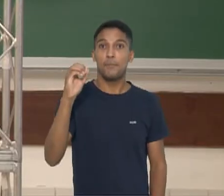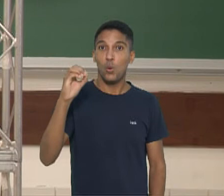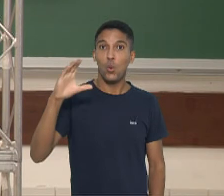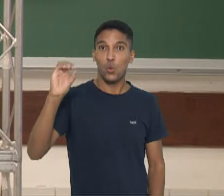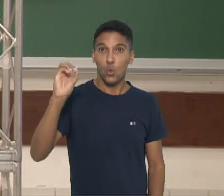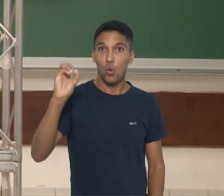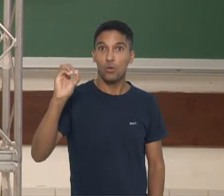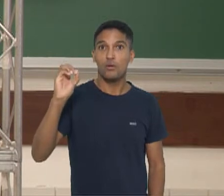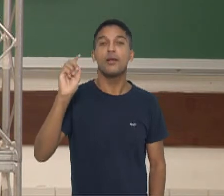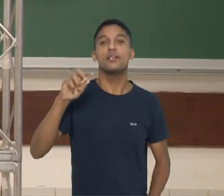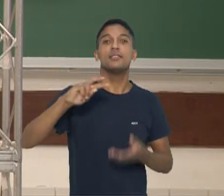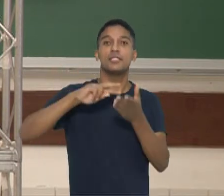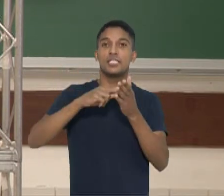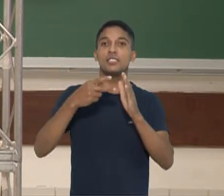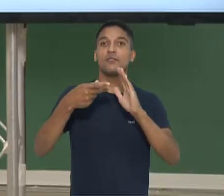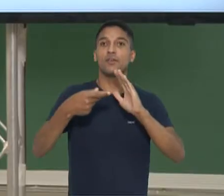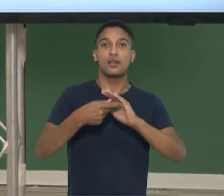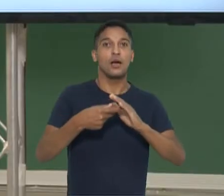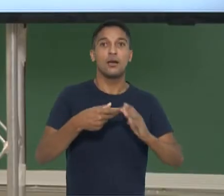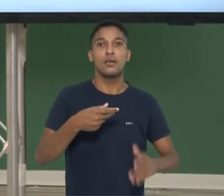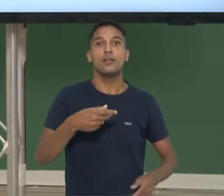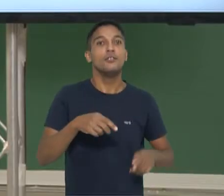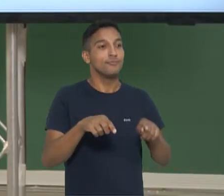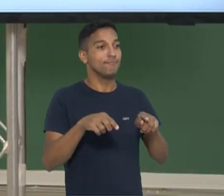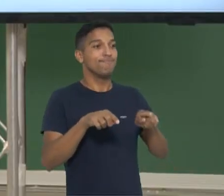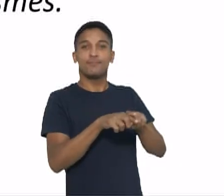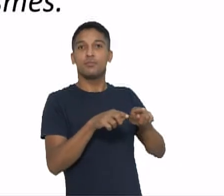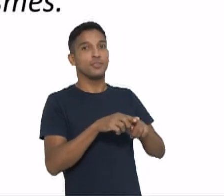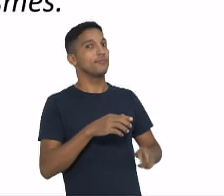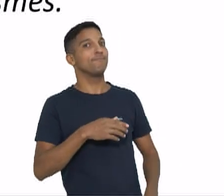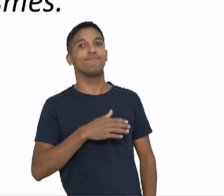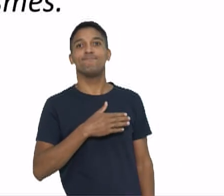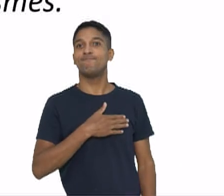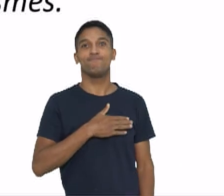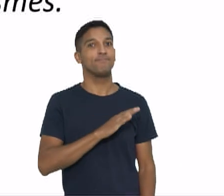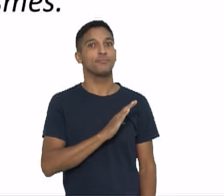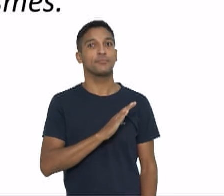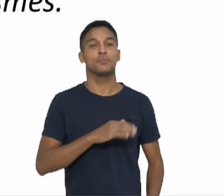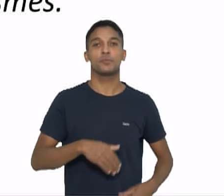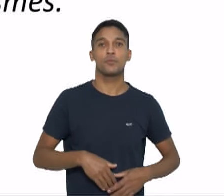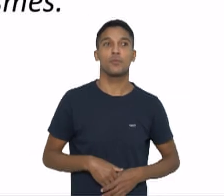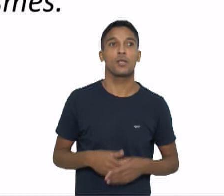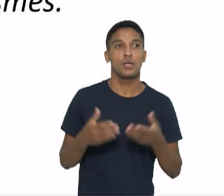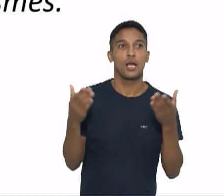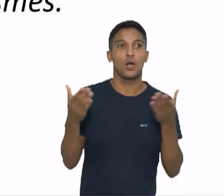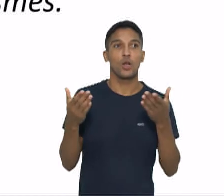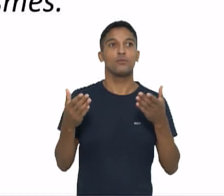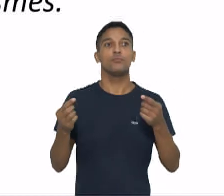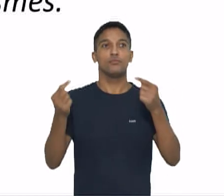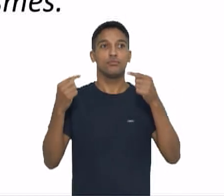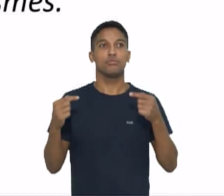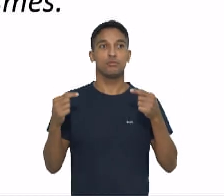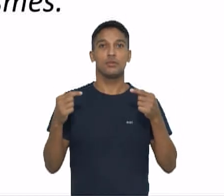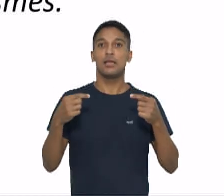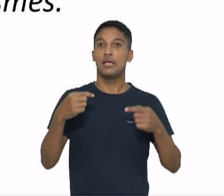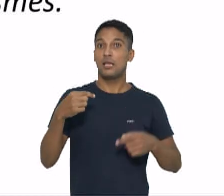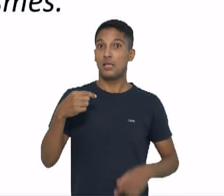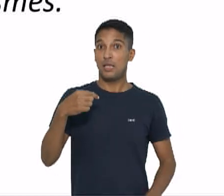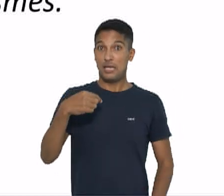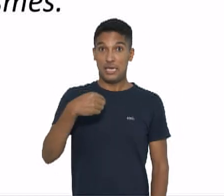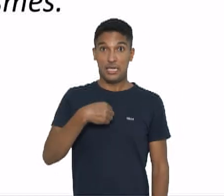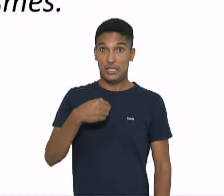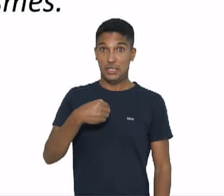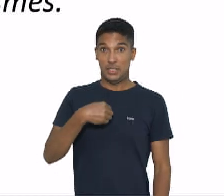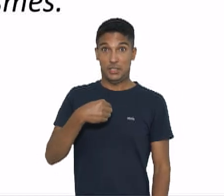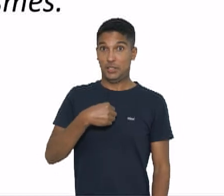também não. A mí, por último, no me gustan los chismes. Eu não gosto de fofoca. Aí a